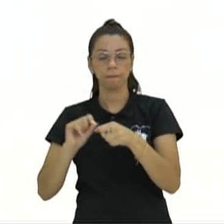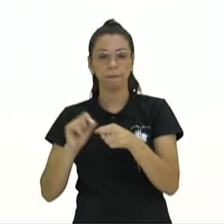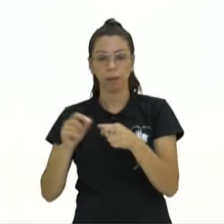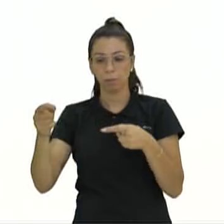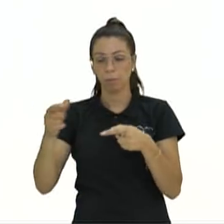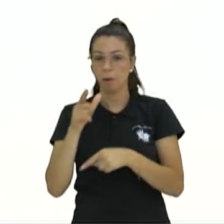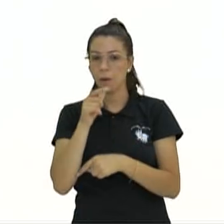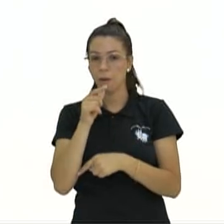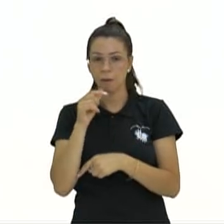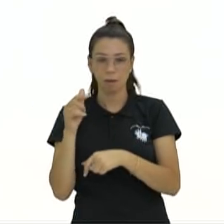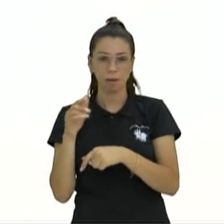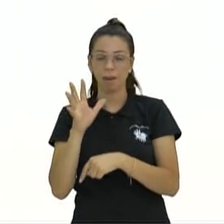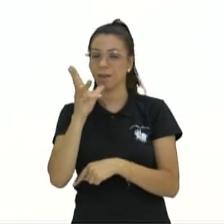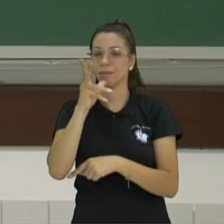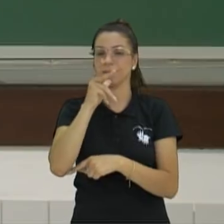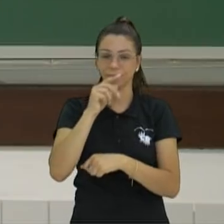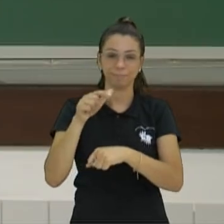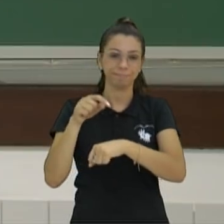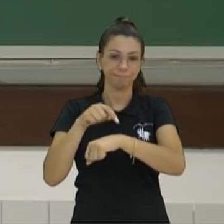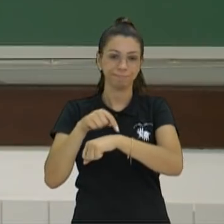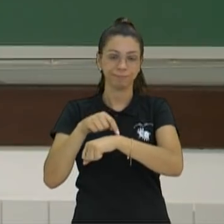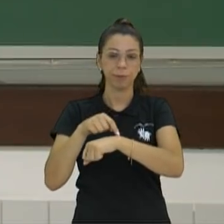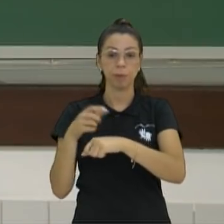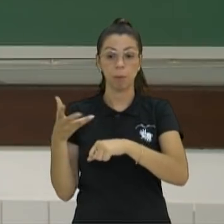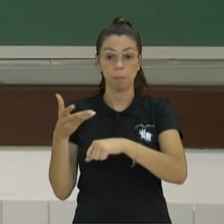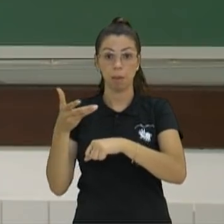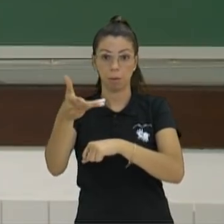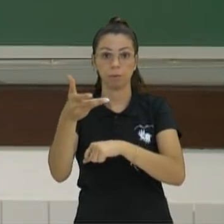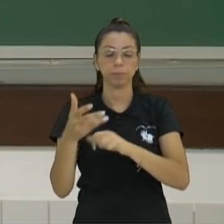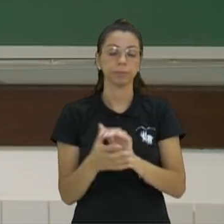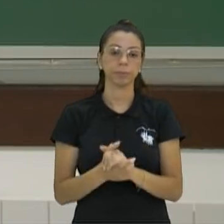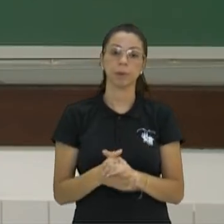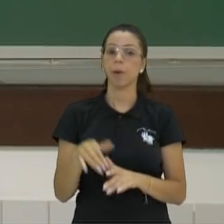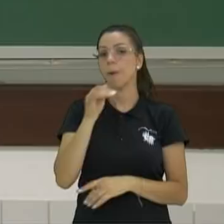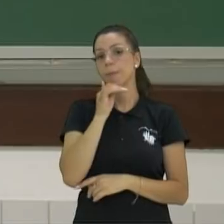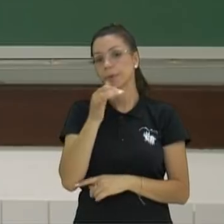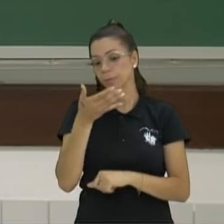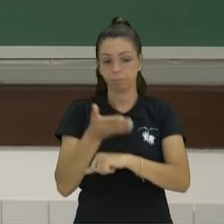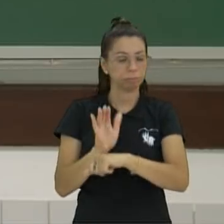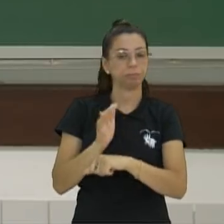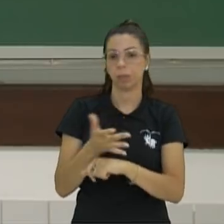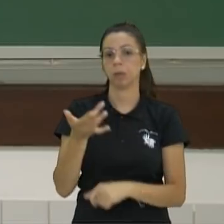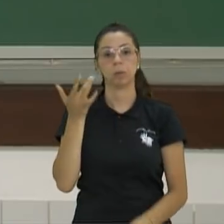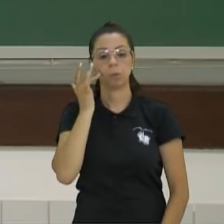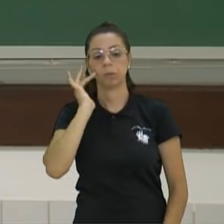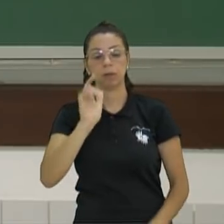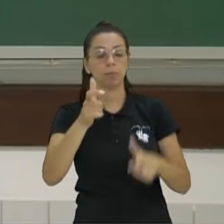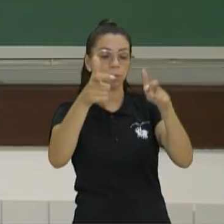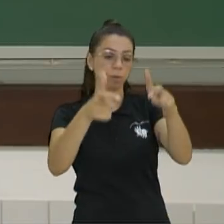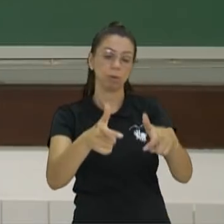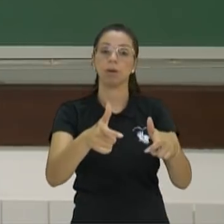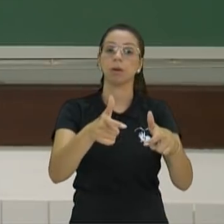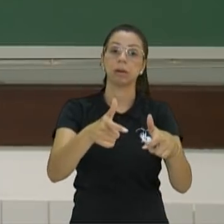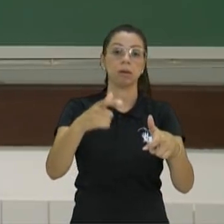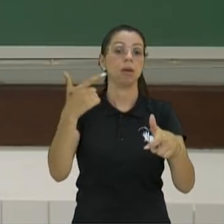Então essa é aquela corrida em que o praticante ele não conhece o caminho e não existe um